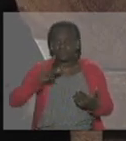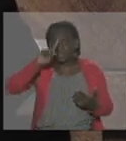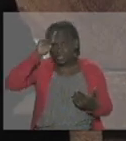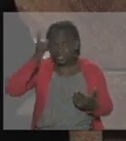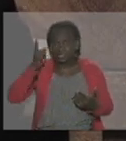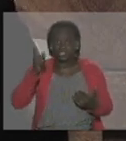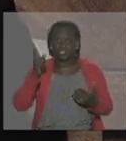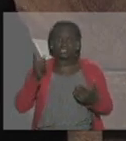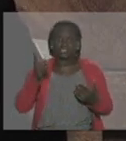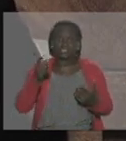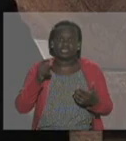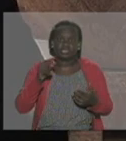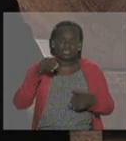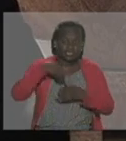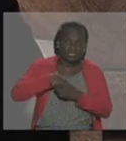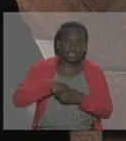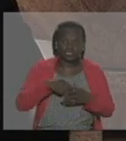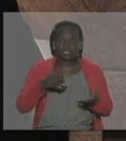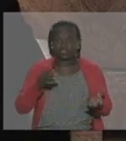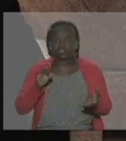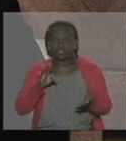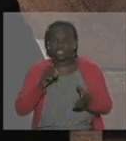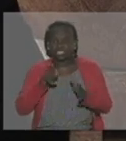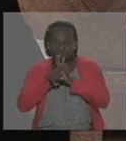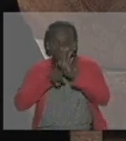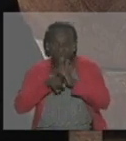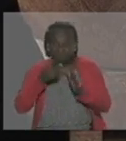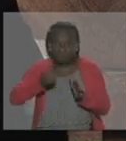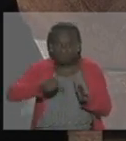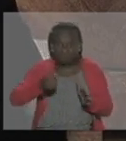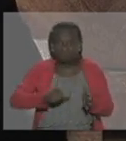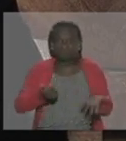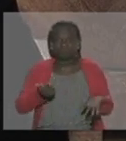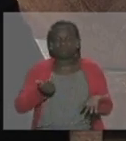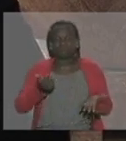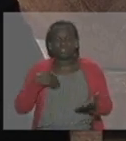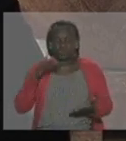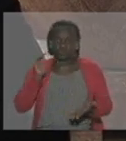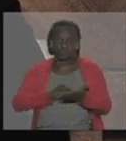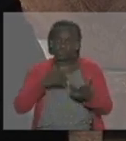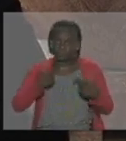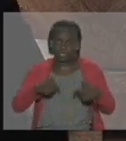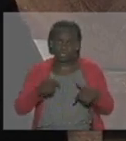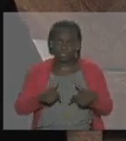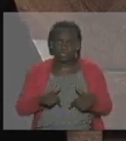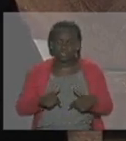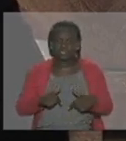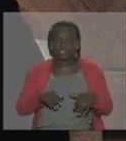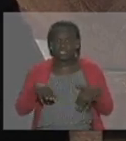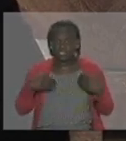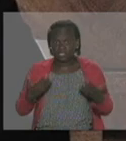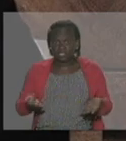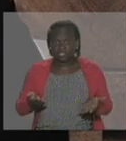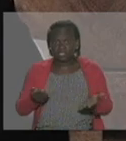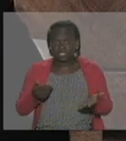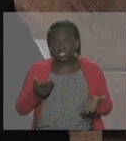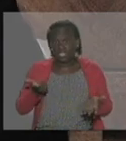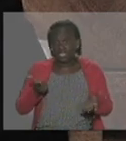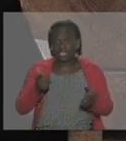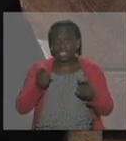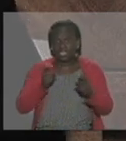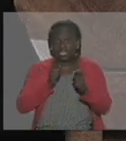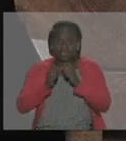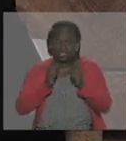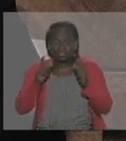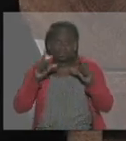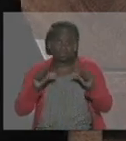tinha ideias ensaios e ideias só de crítica literária e foi minha última posição então que é